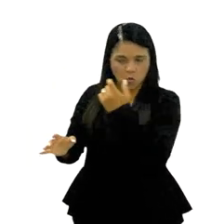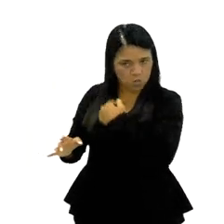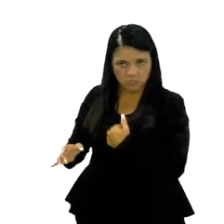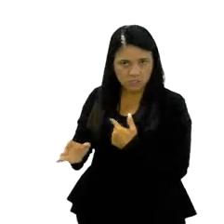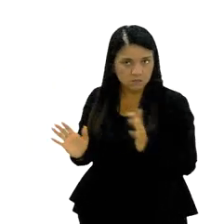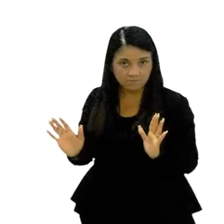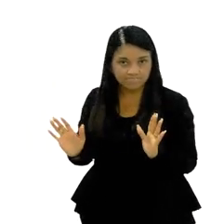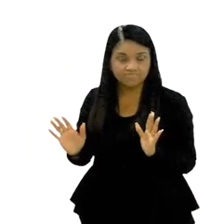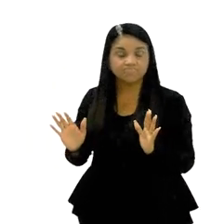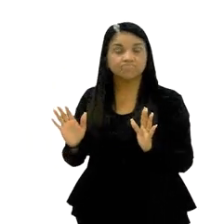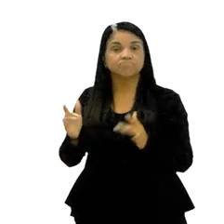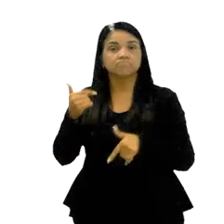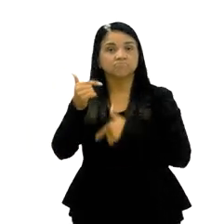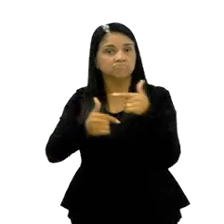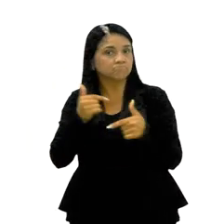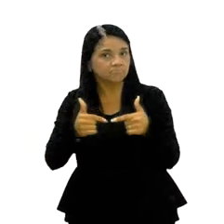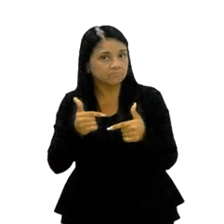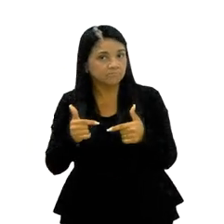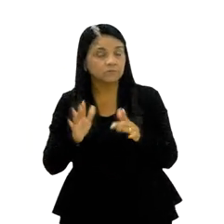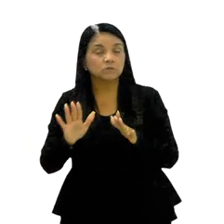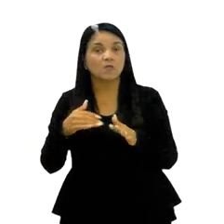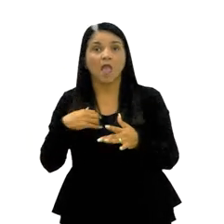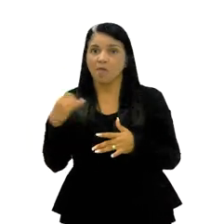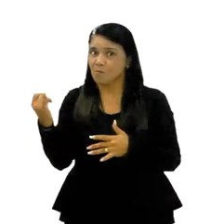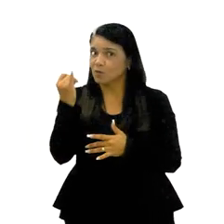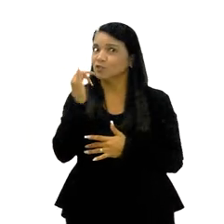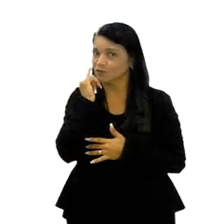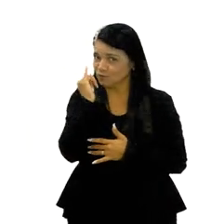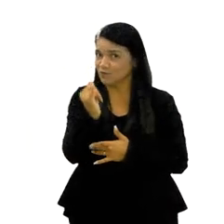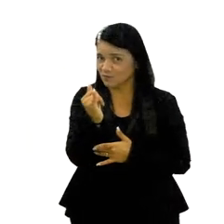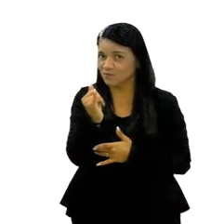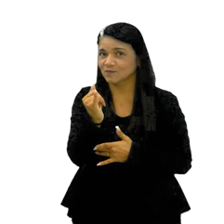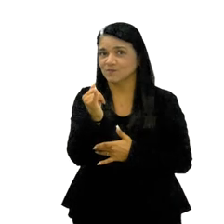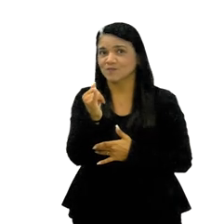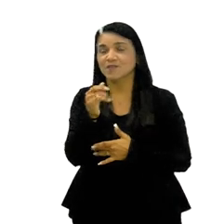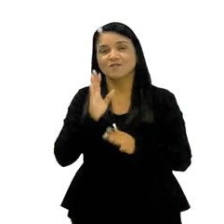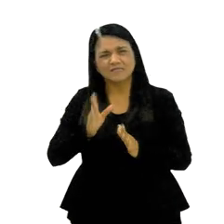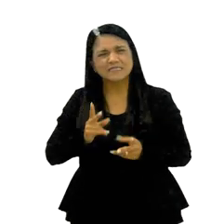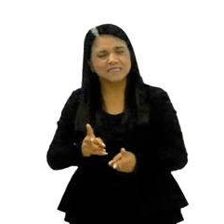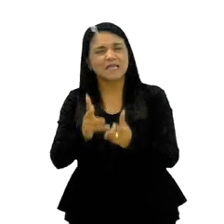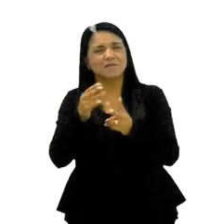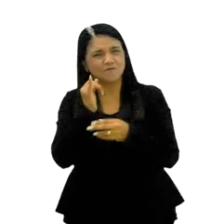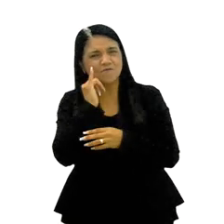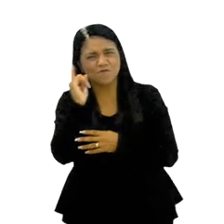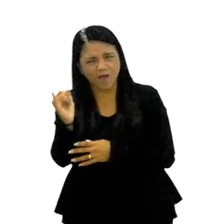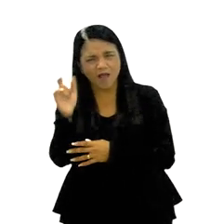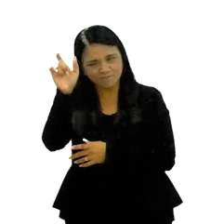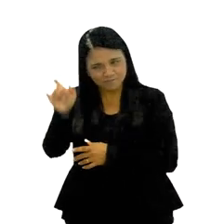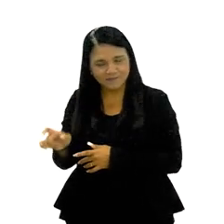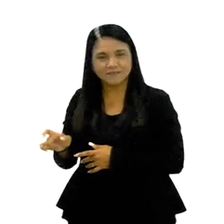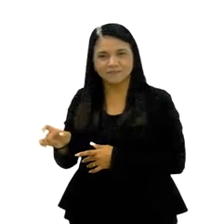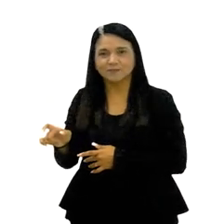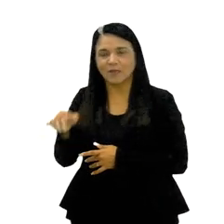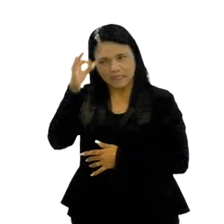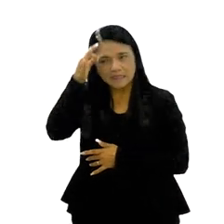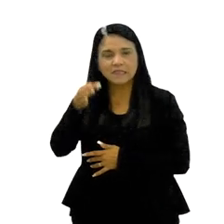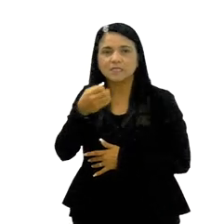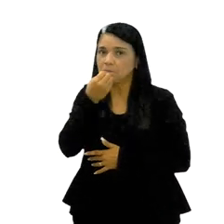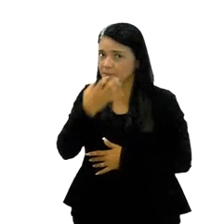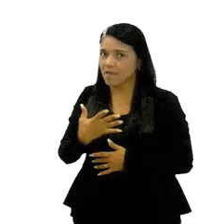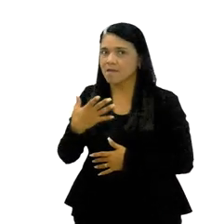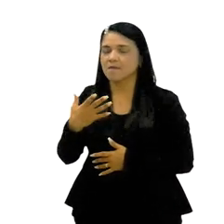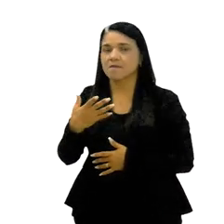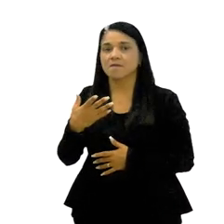trabalho, eu não conhecia o dele. E nesse determinado momento, acho que é até importante falar isso, porque eu já falo isso para ele sempre, acho que ele entende muito bem